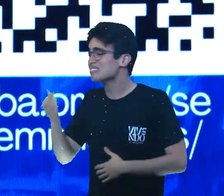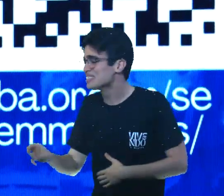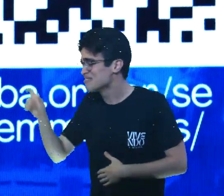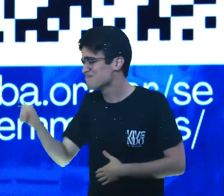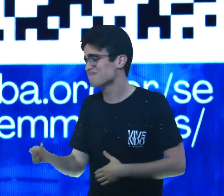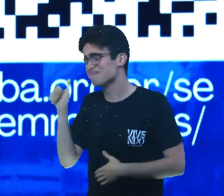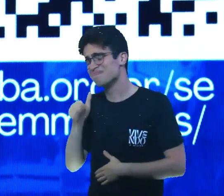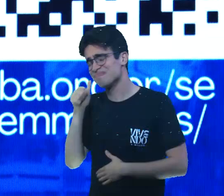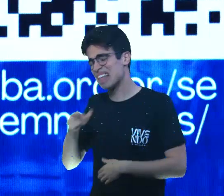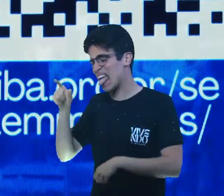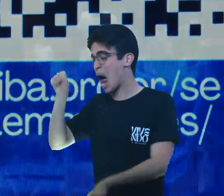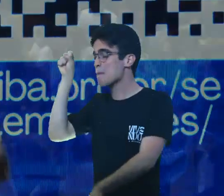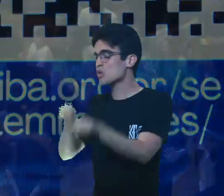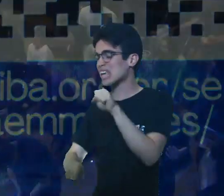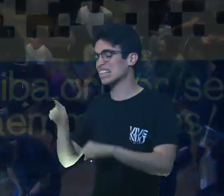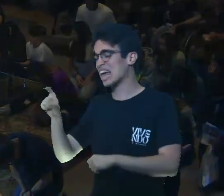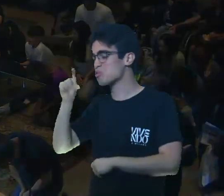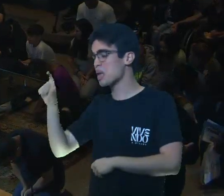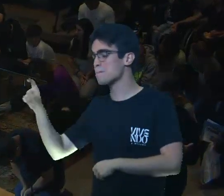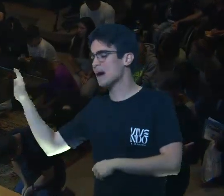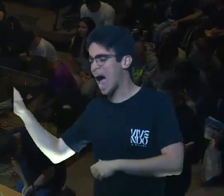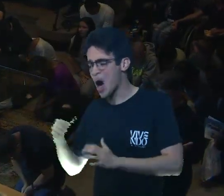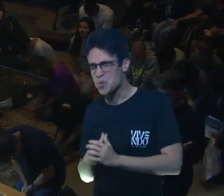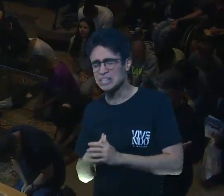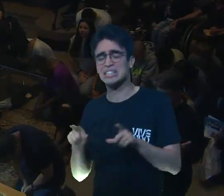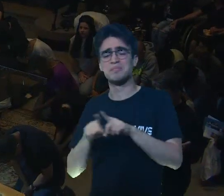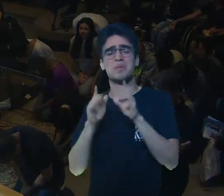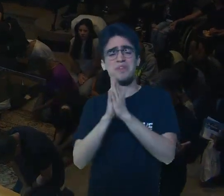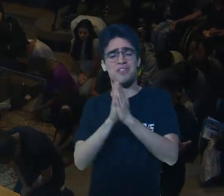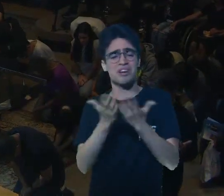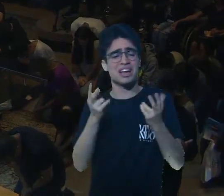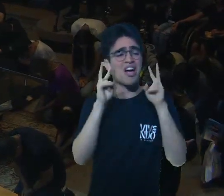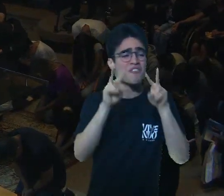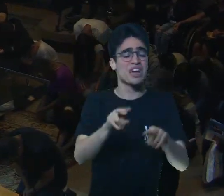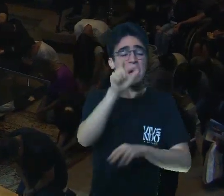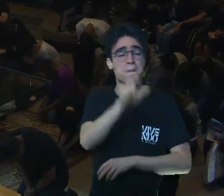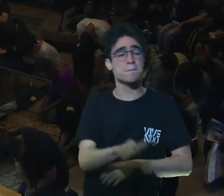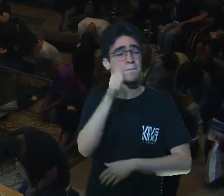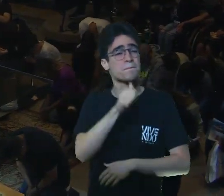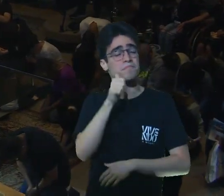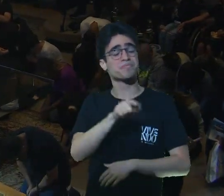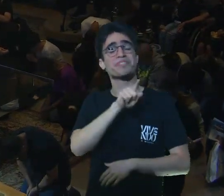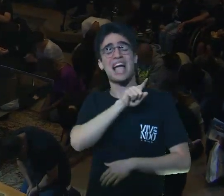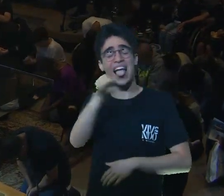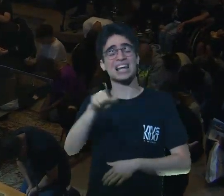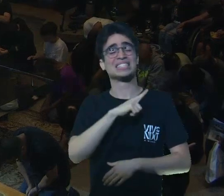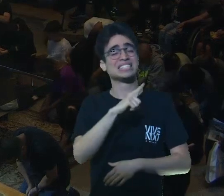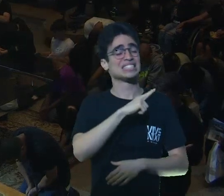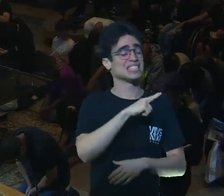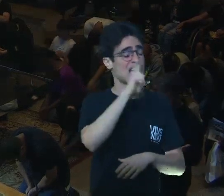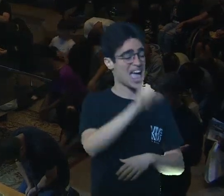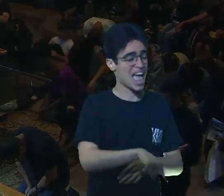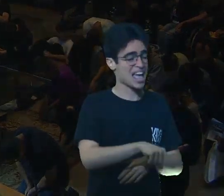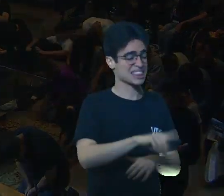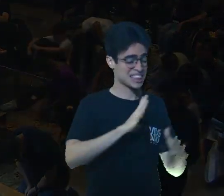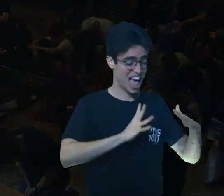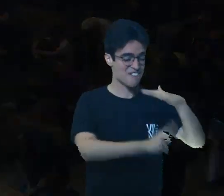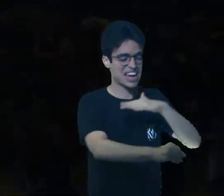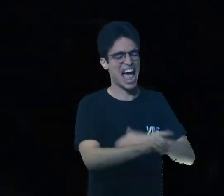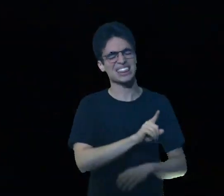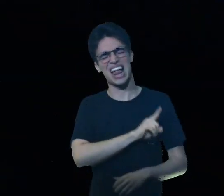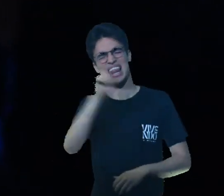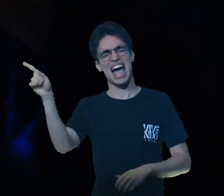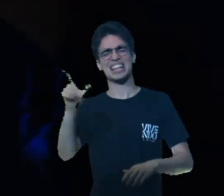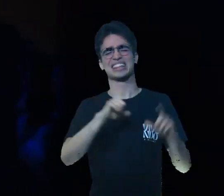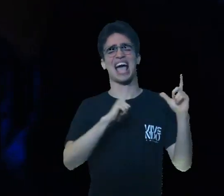Nepal. Me faz ouvir o grito da mulher traficada na Tailândia. Me faz ouvir o